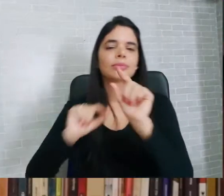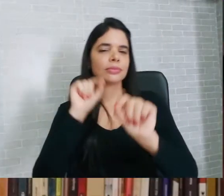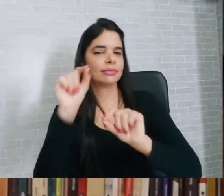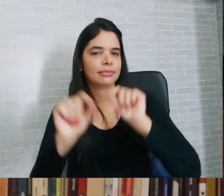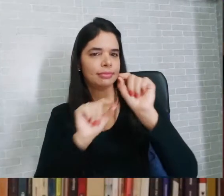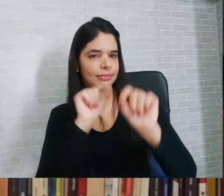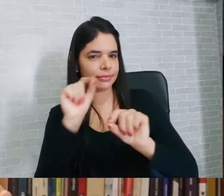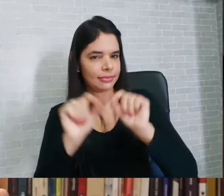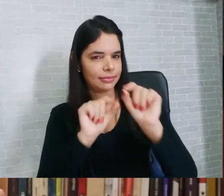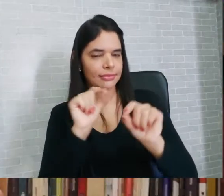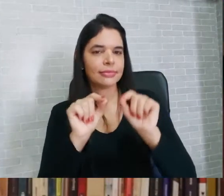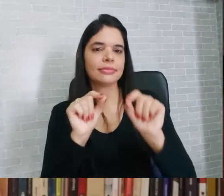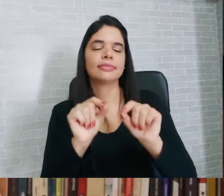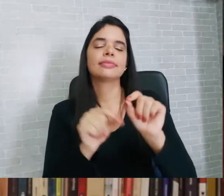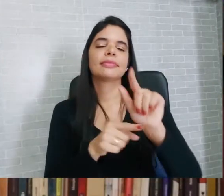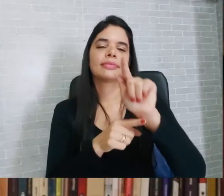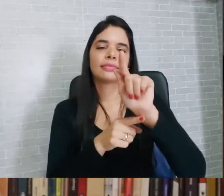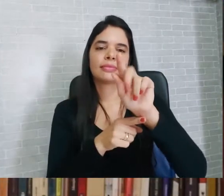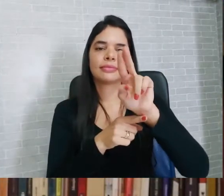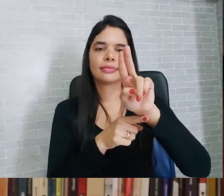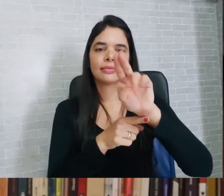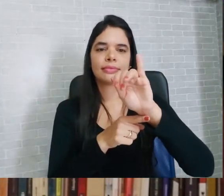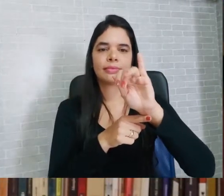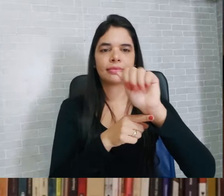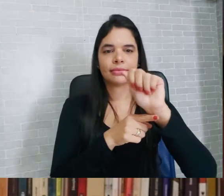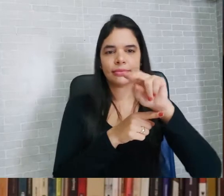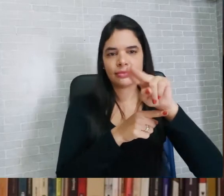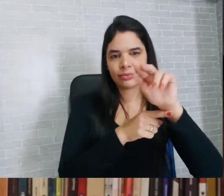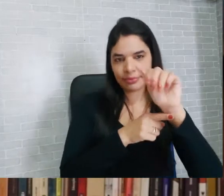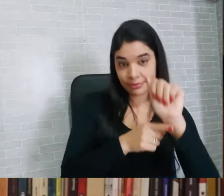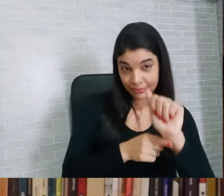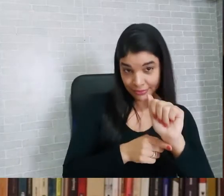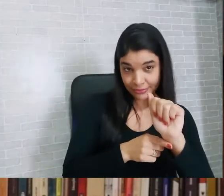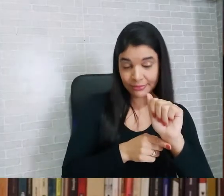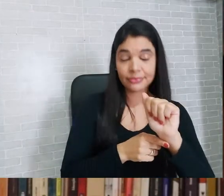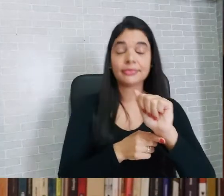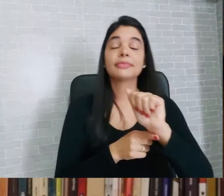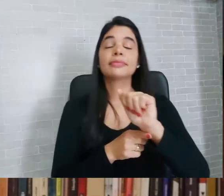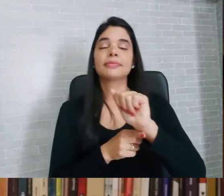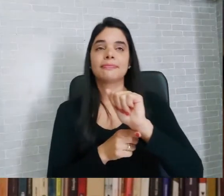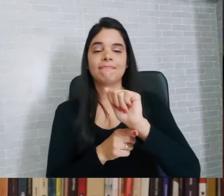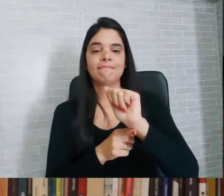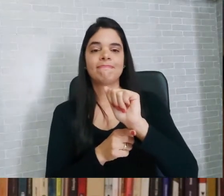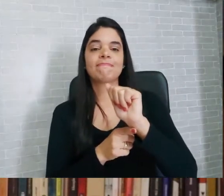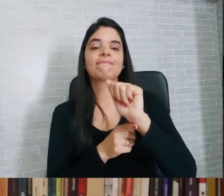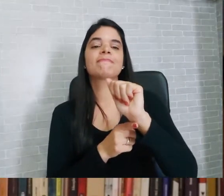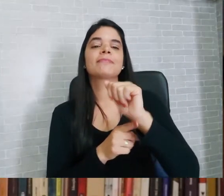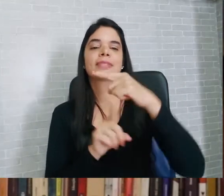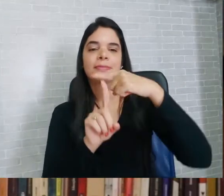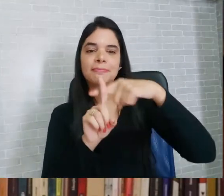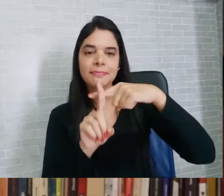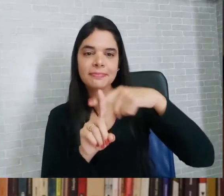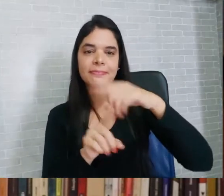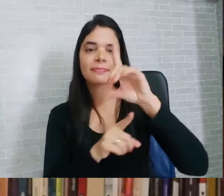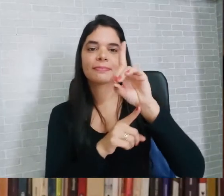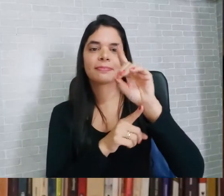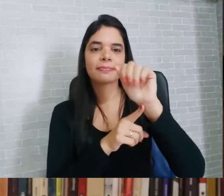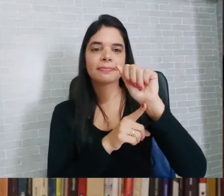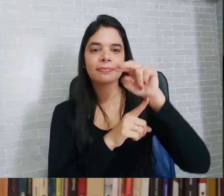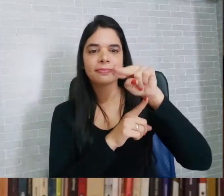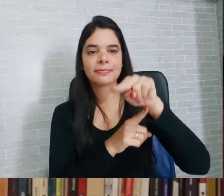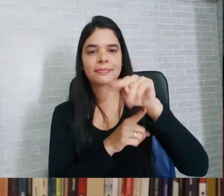seria Guiana mais identidade igual guianidade.